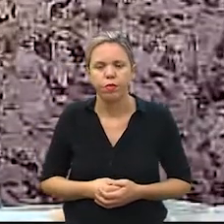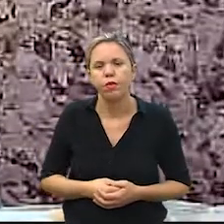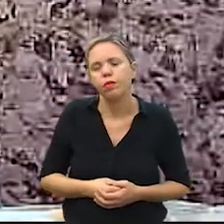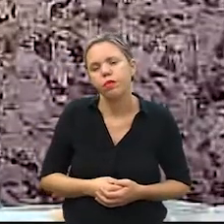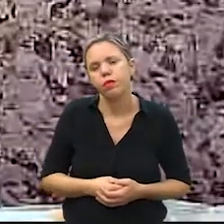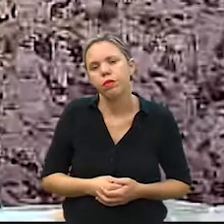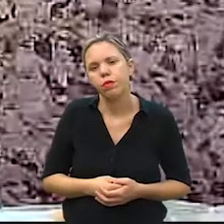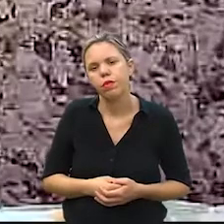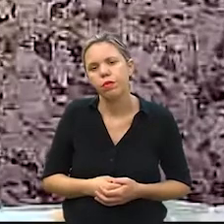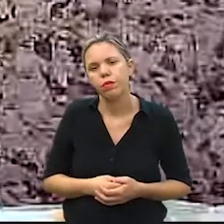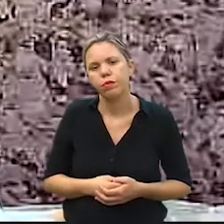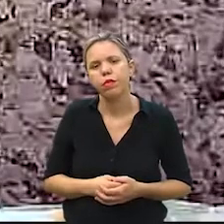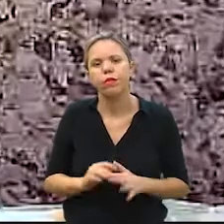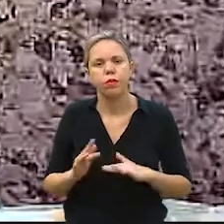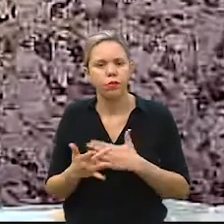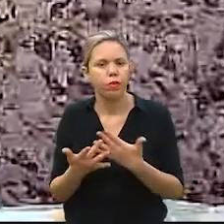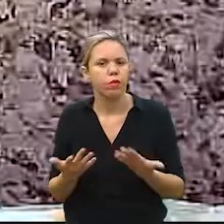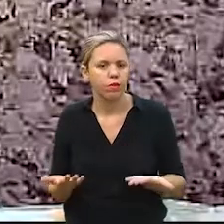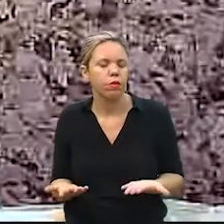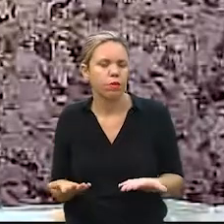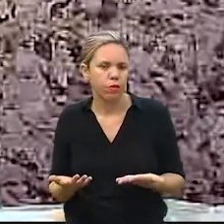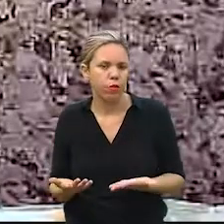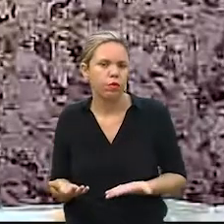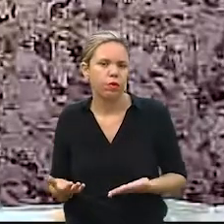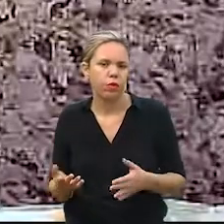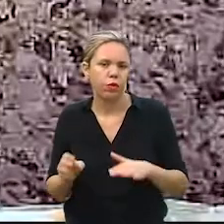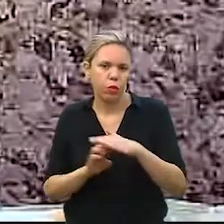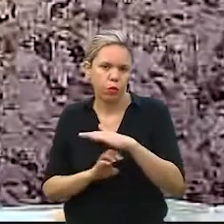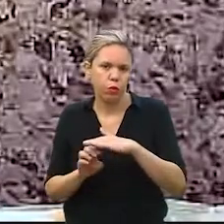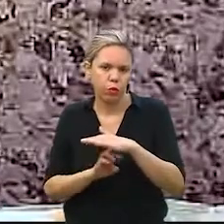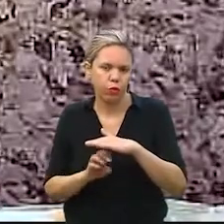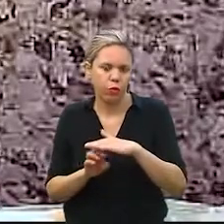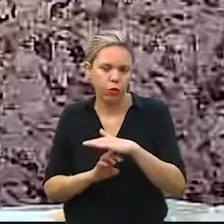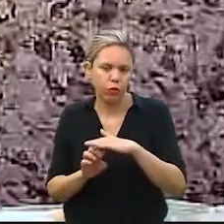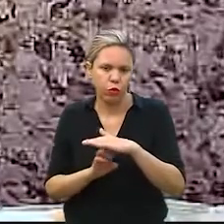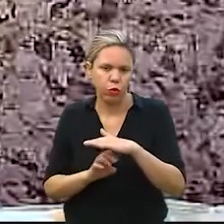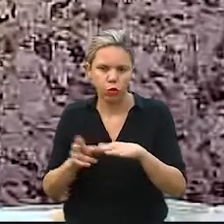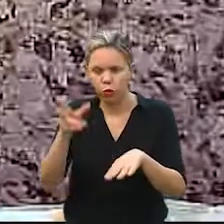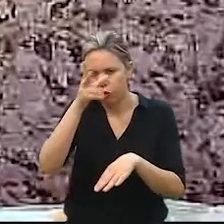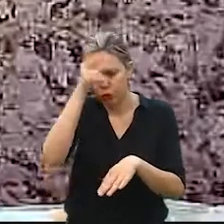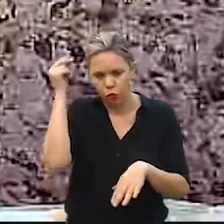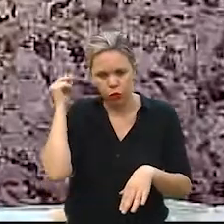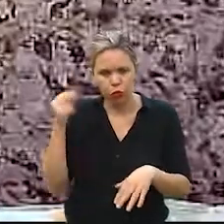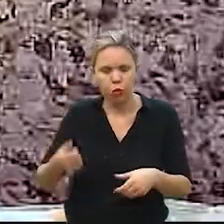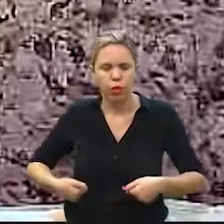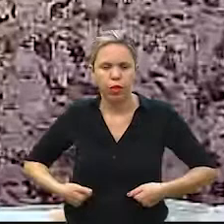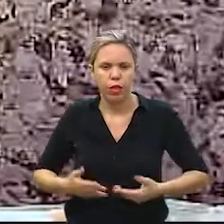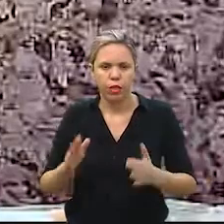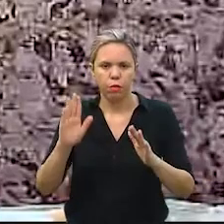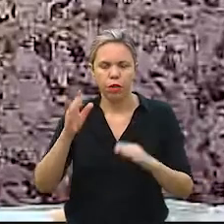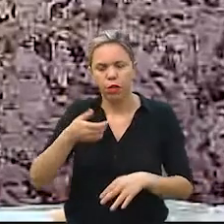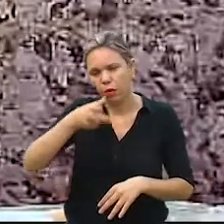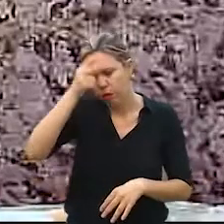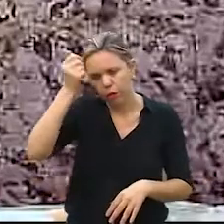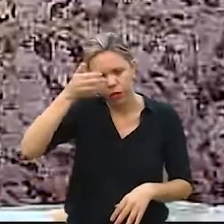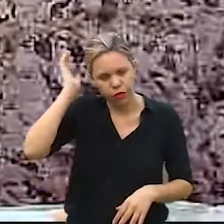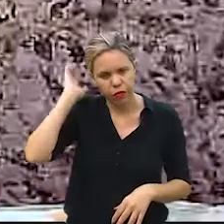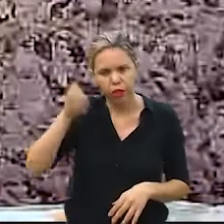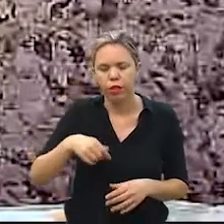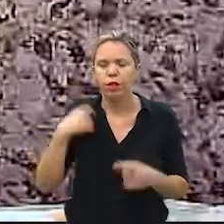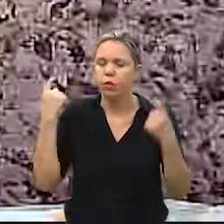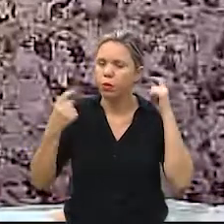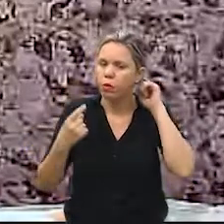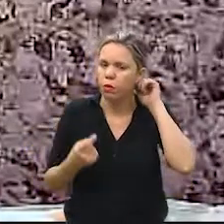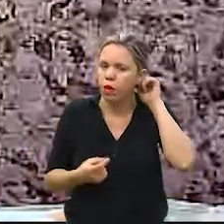da assistência social. É o terceiro maior gasto da prefeitura, é o que que o prefeito Dairo tem se preocupado